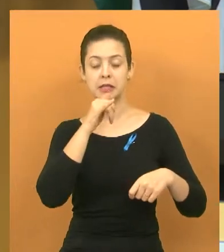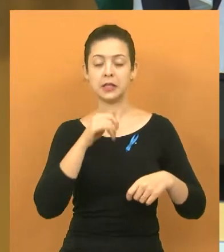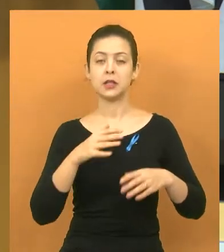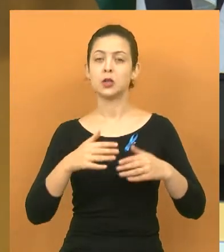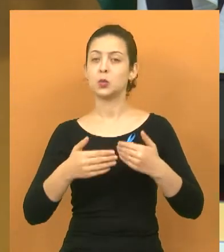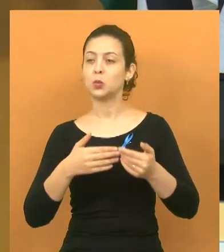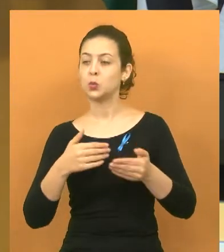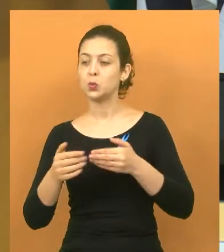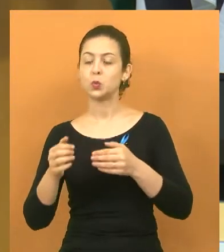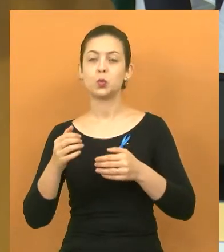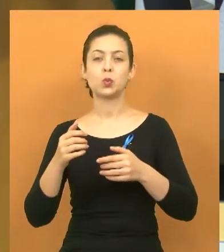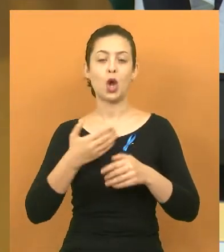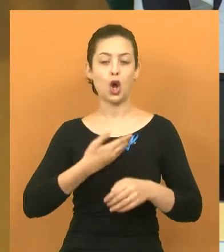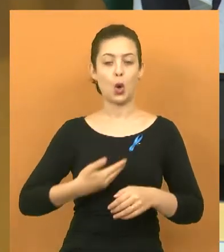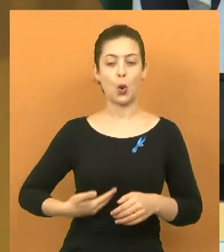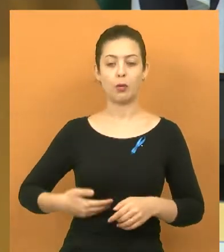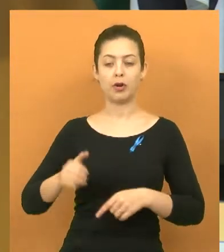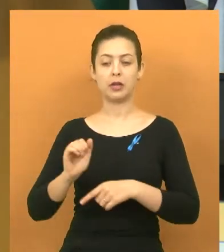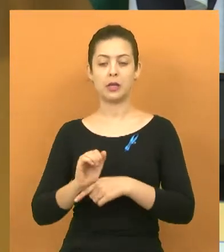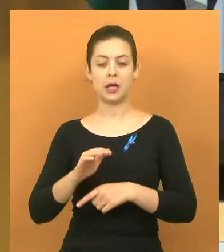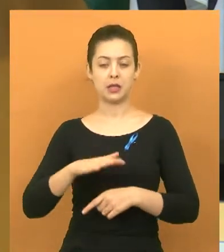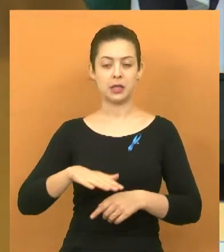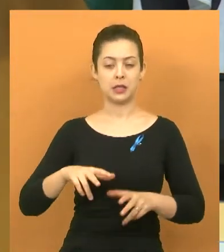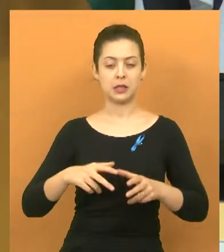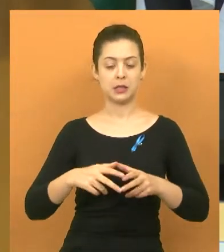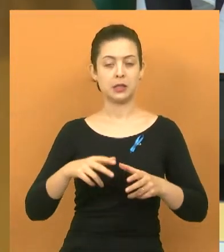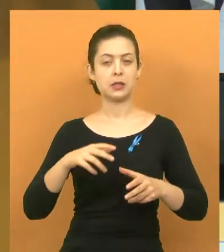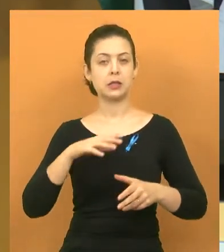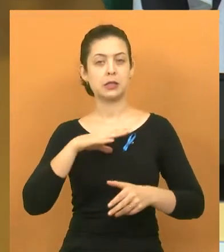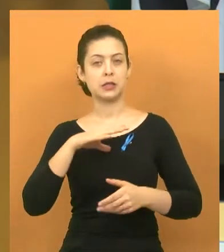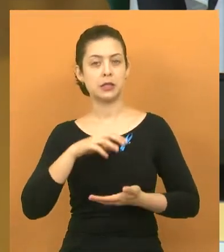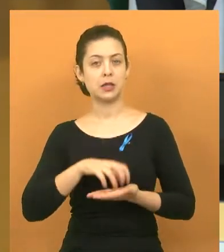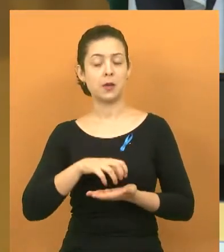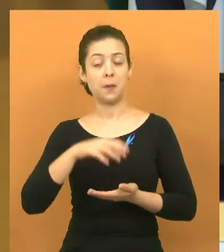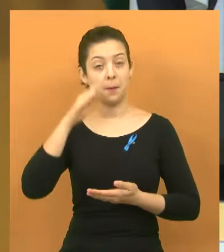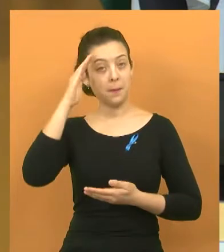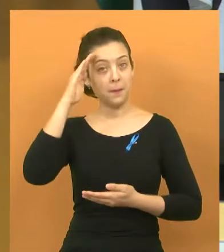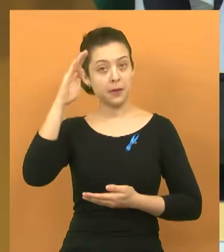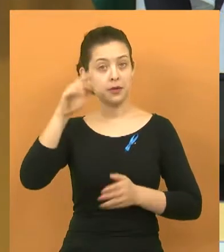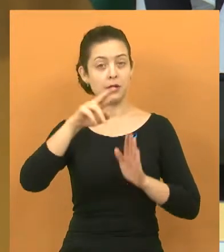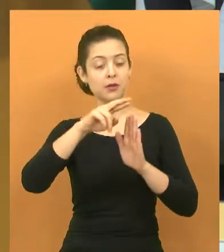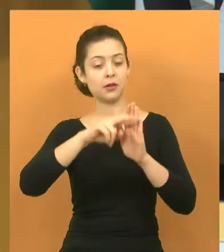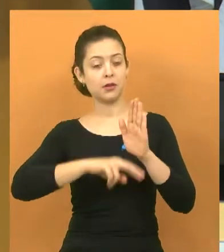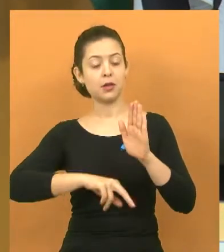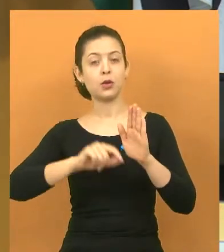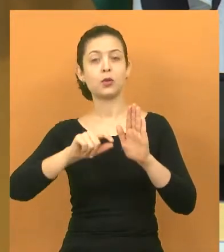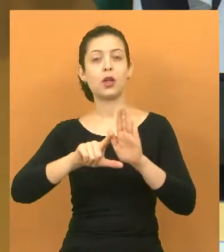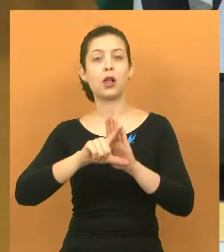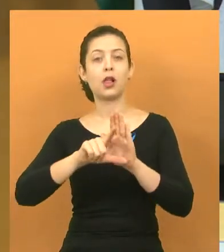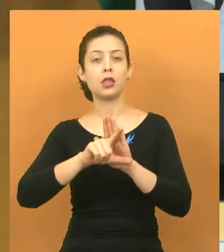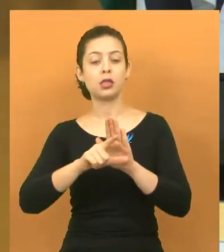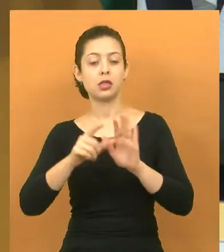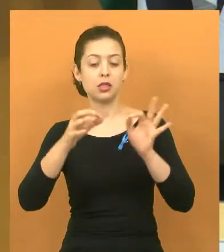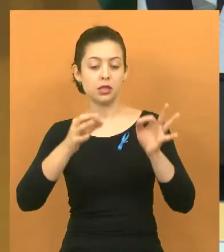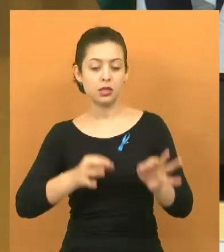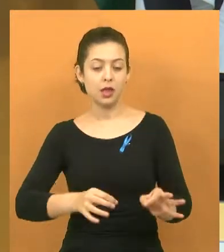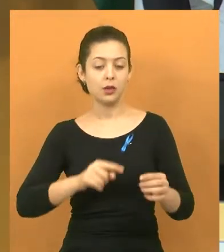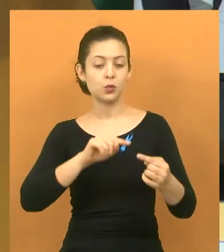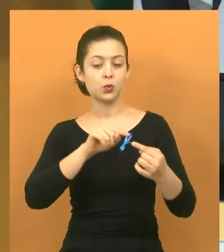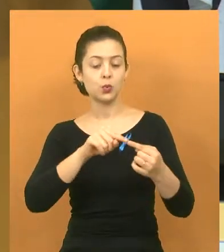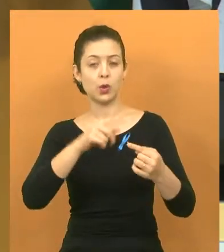seja ela de qualquer esfera governamental, né, ela deverá obedecer aos princípios da legalidade,